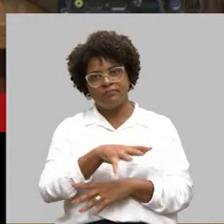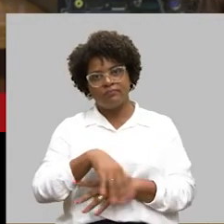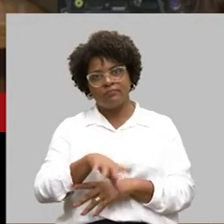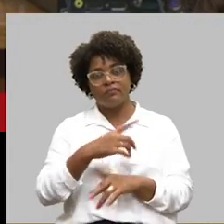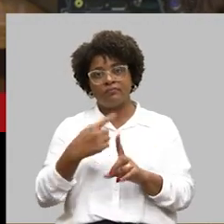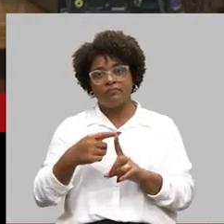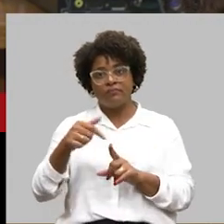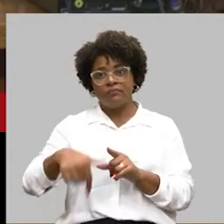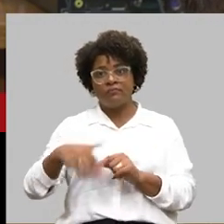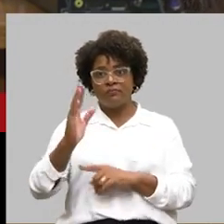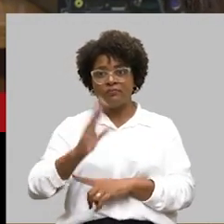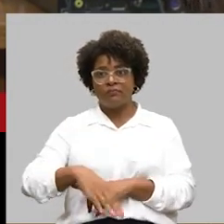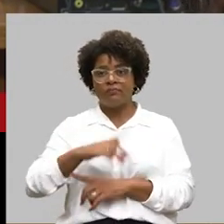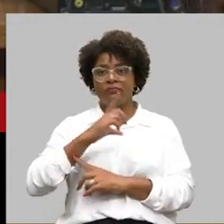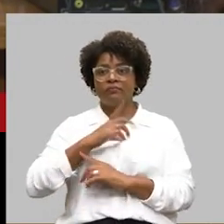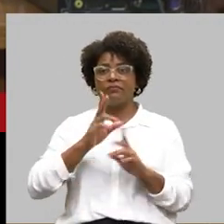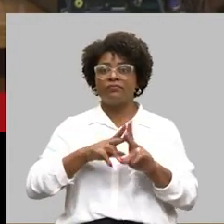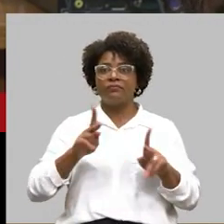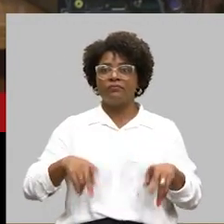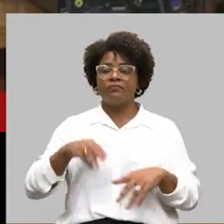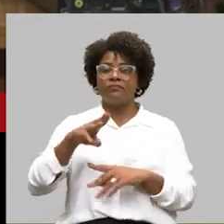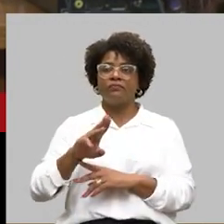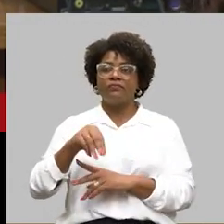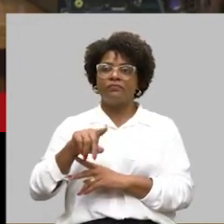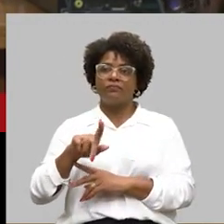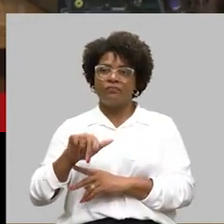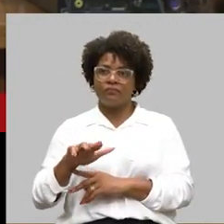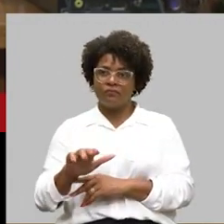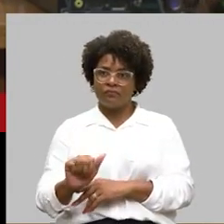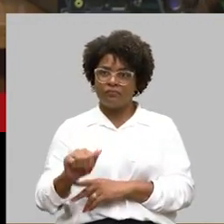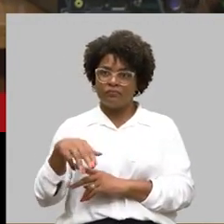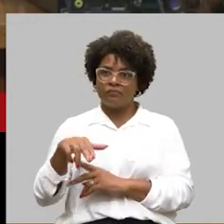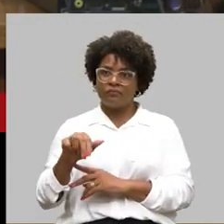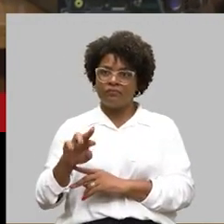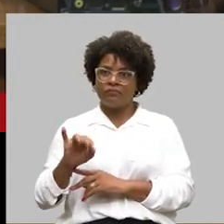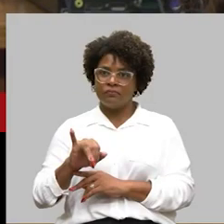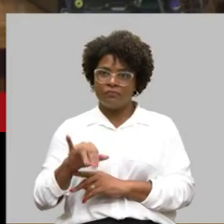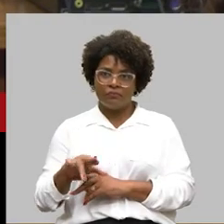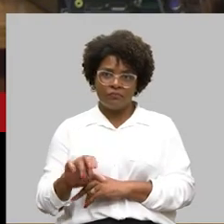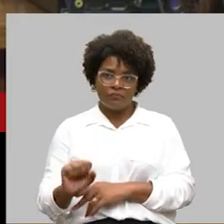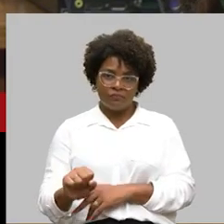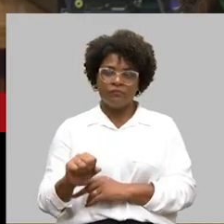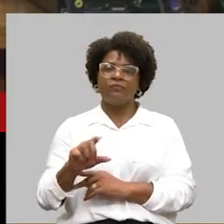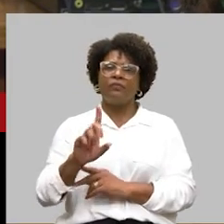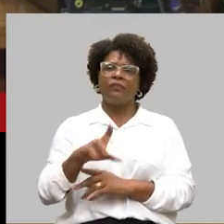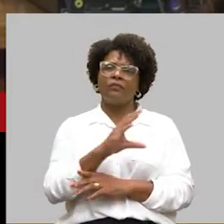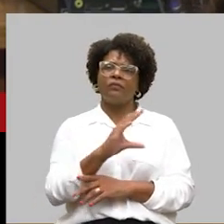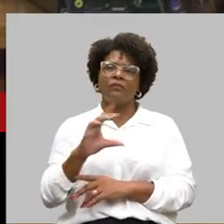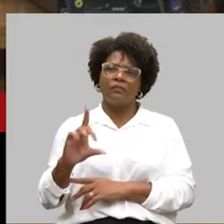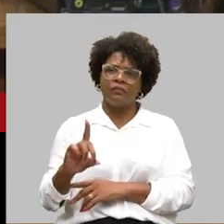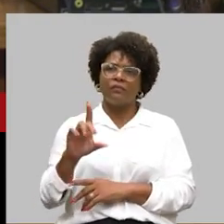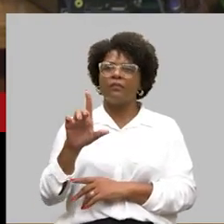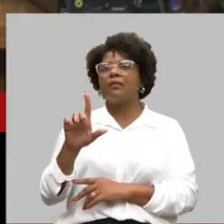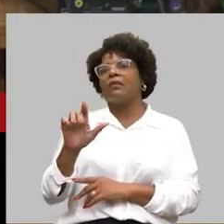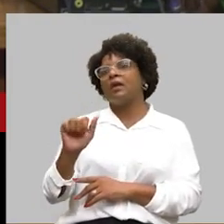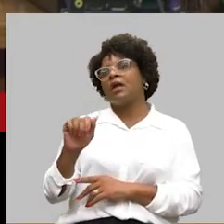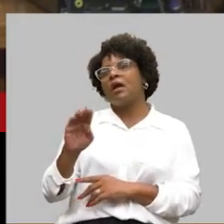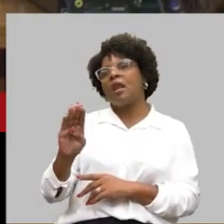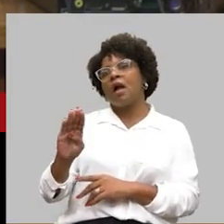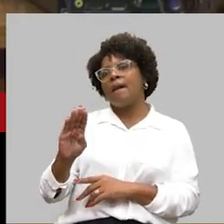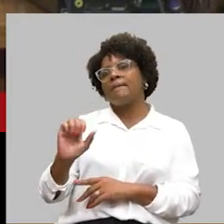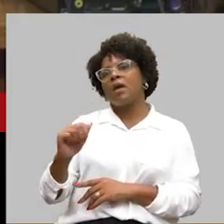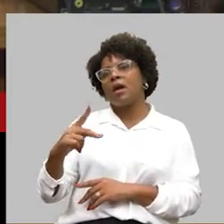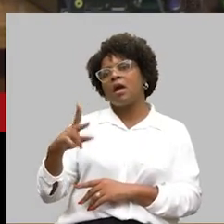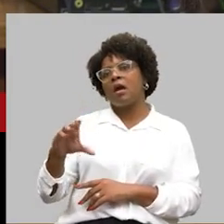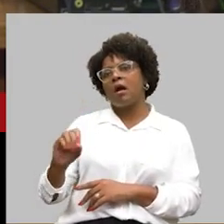Martins que é Nossa professora que coordena o Lab campo né E que já tem vários anos de experiência aí nessas